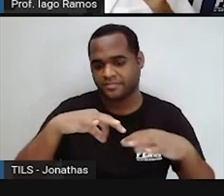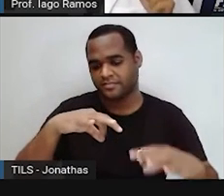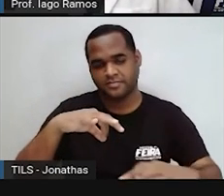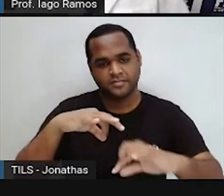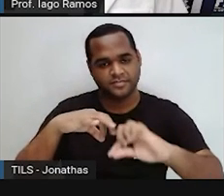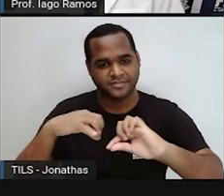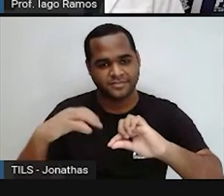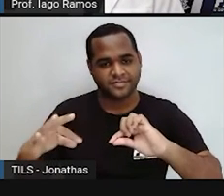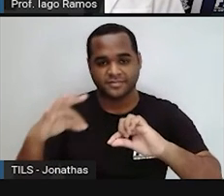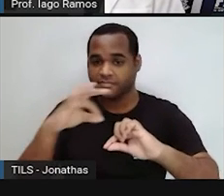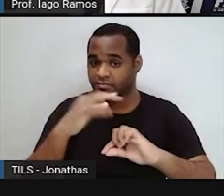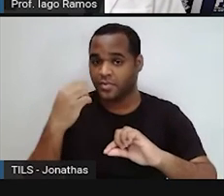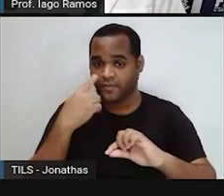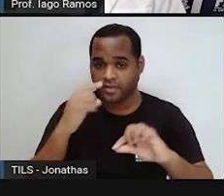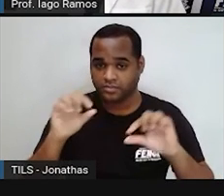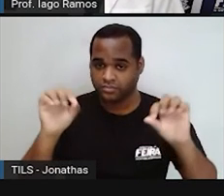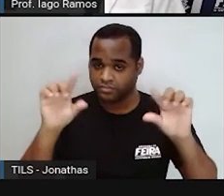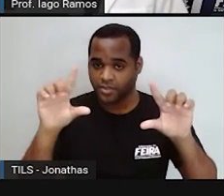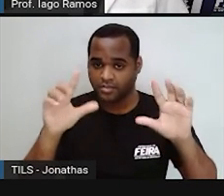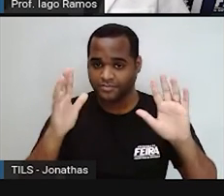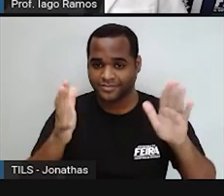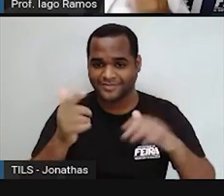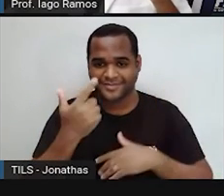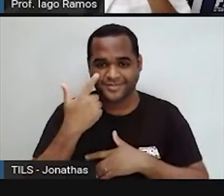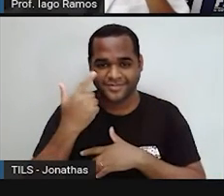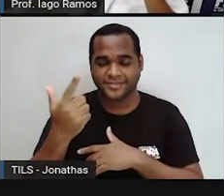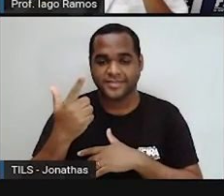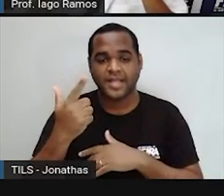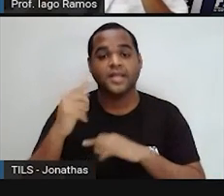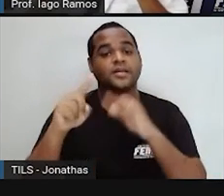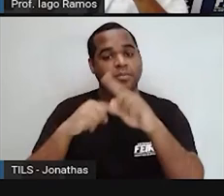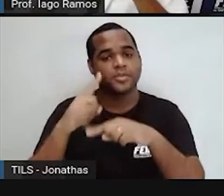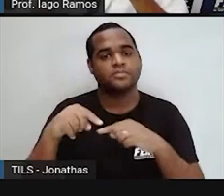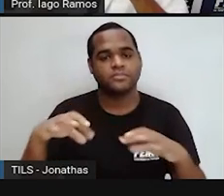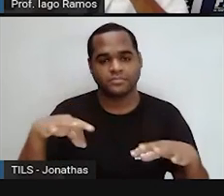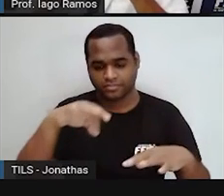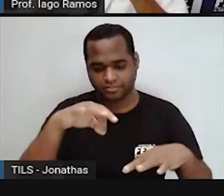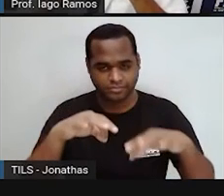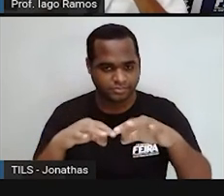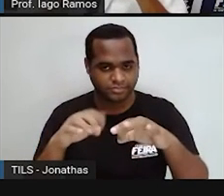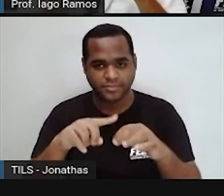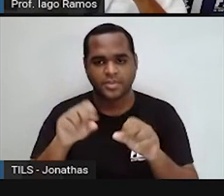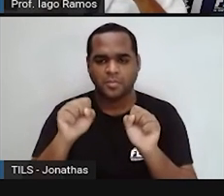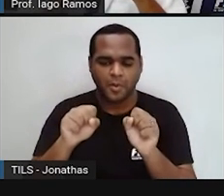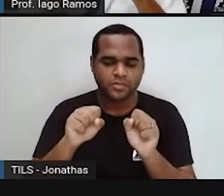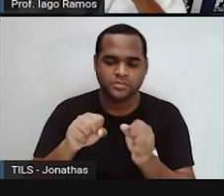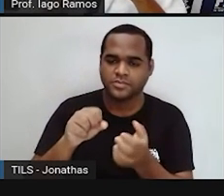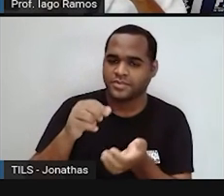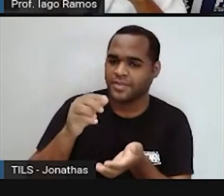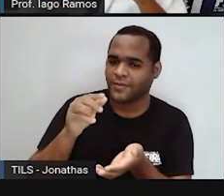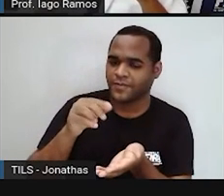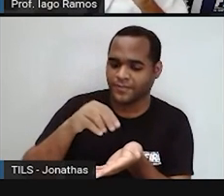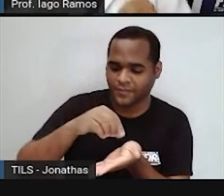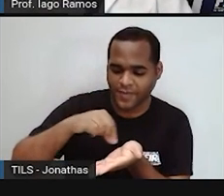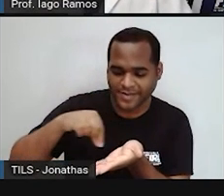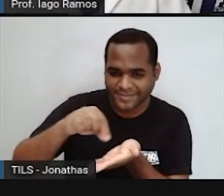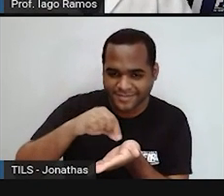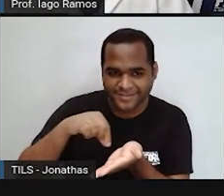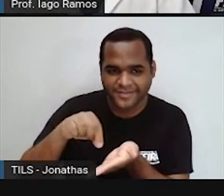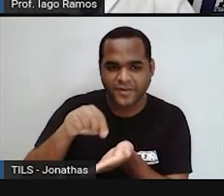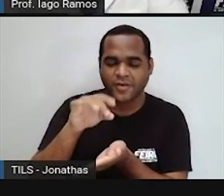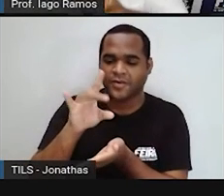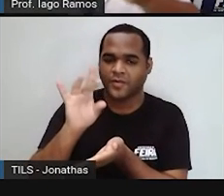está aparecendo na tela para você depois de fazer a dobras linha É só passar uma colinha direitinho